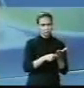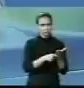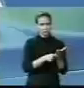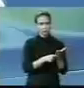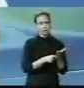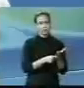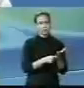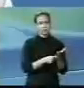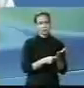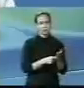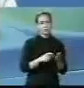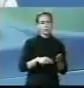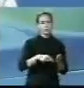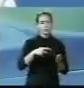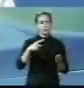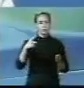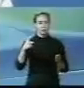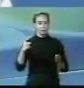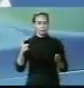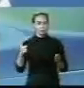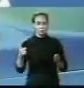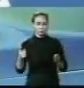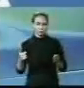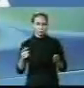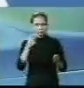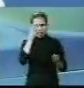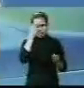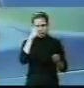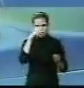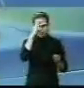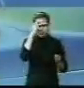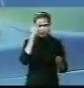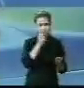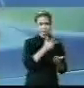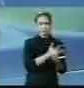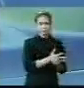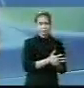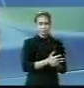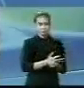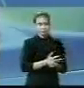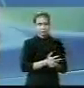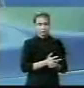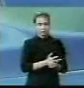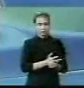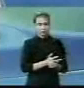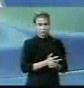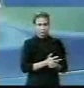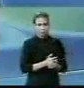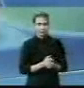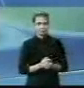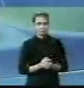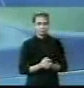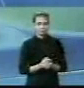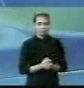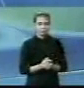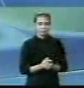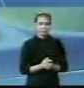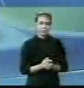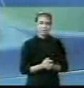servidor de proxy vai devolver, então, para o meu cliente. É por isso que a gente fala que ele atua como cliente e